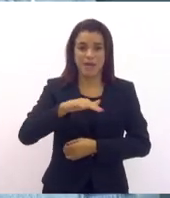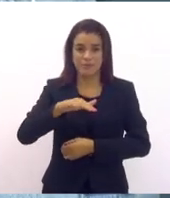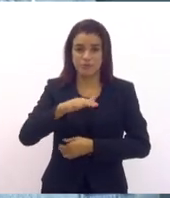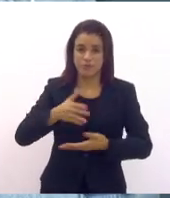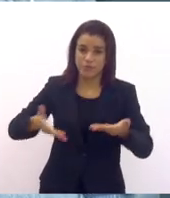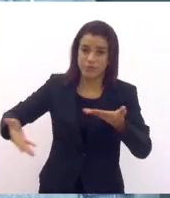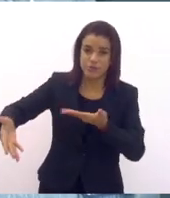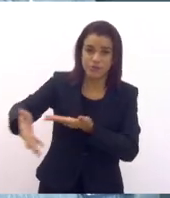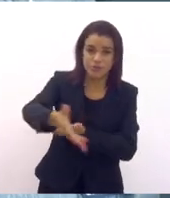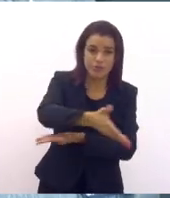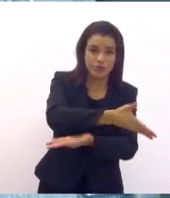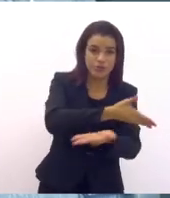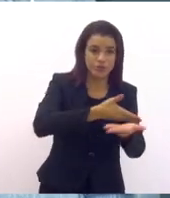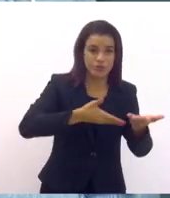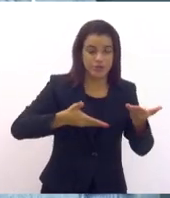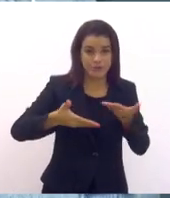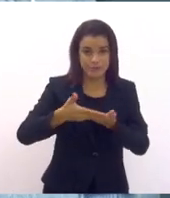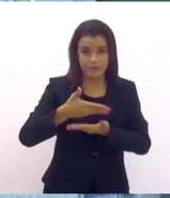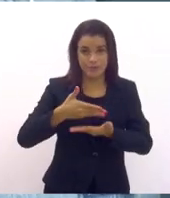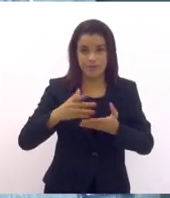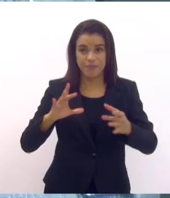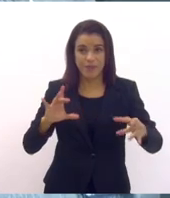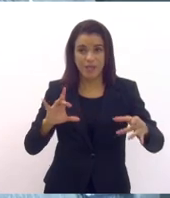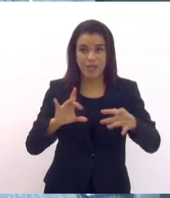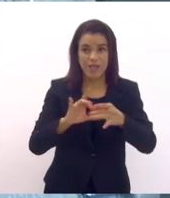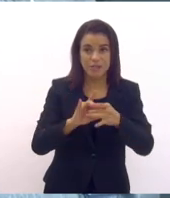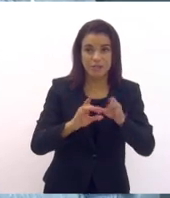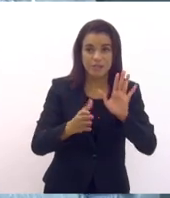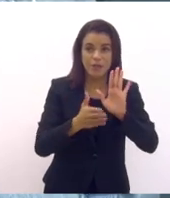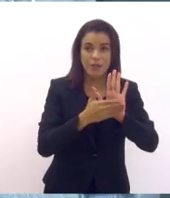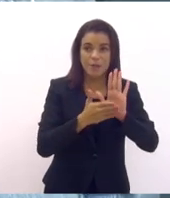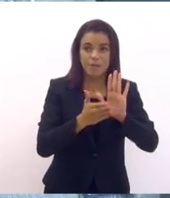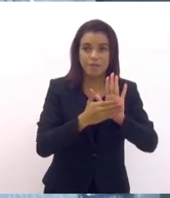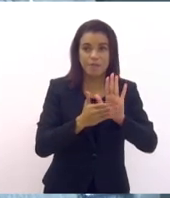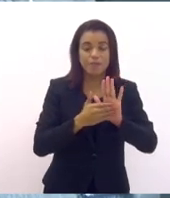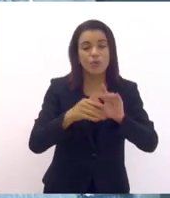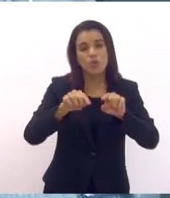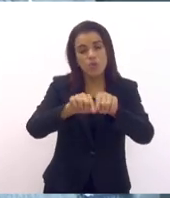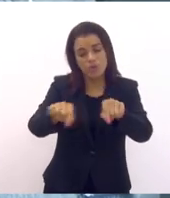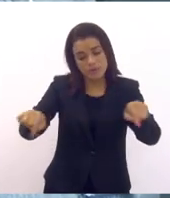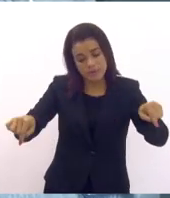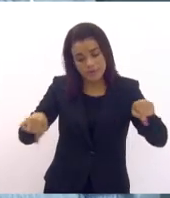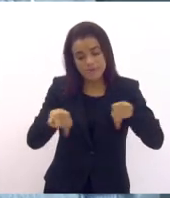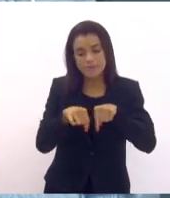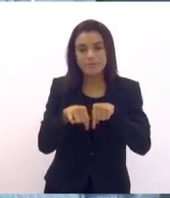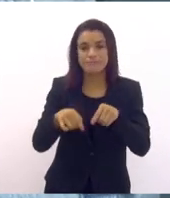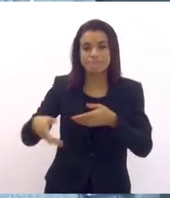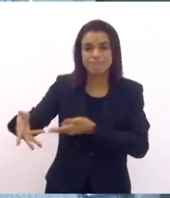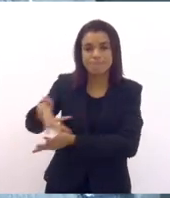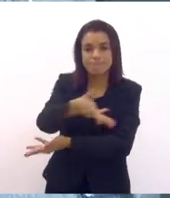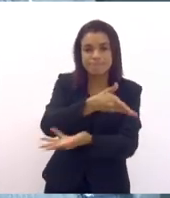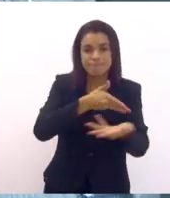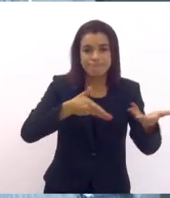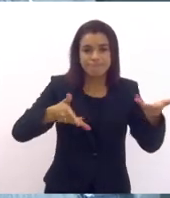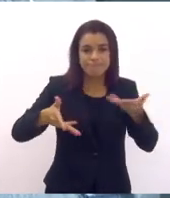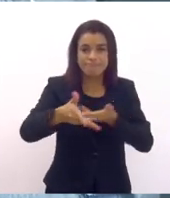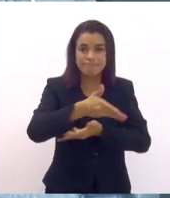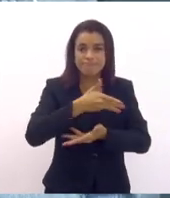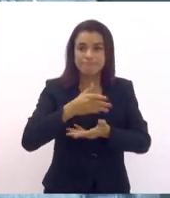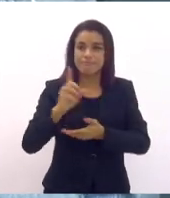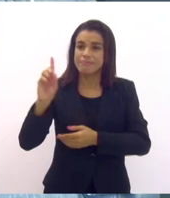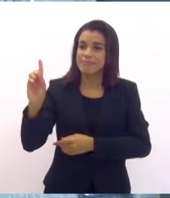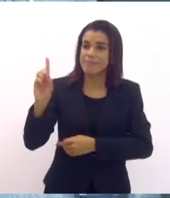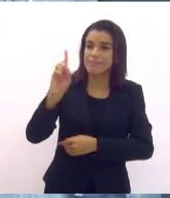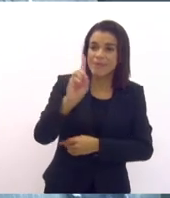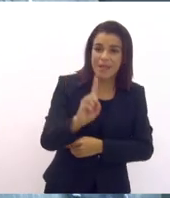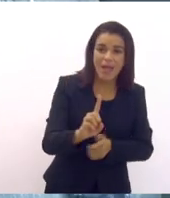convivência quer dizer associar também a esse projeto um espaço de convivência que acabe trazendo a mãe da